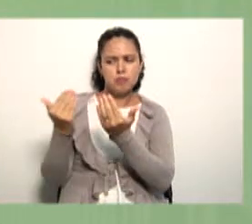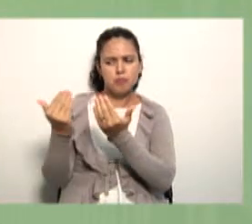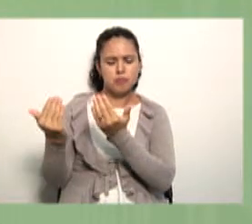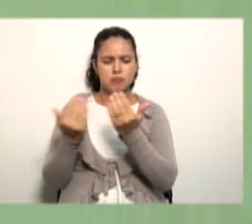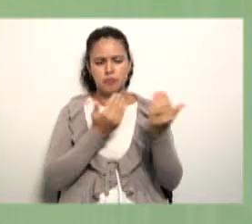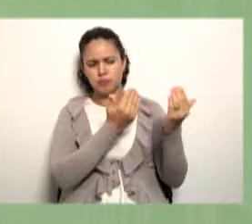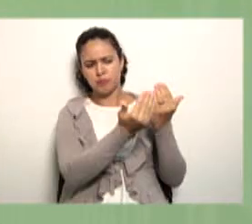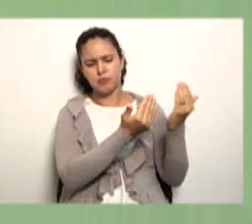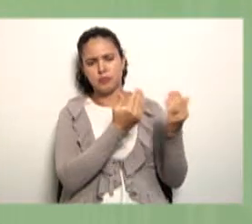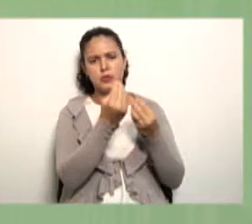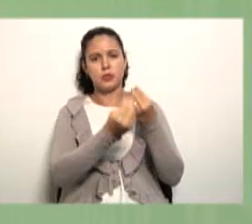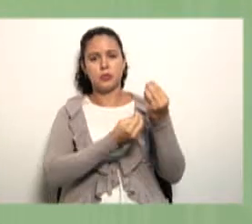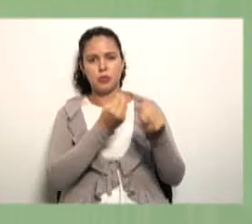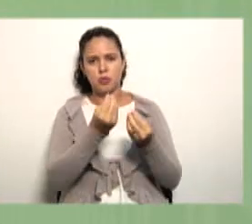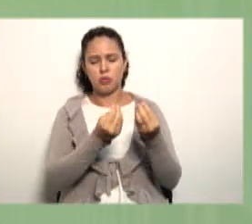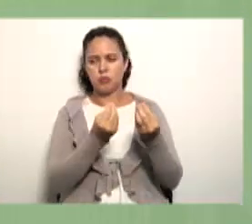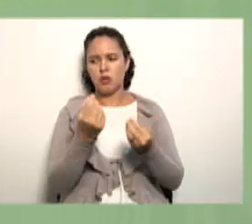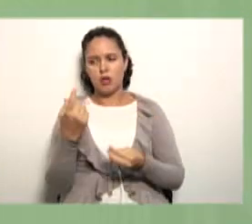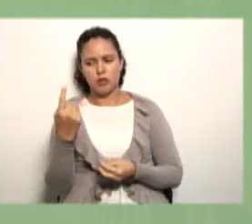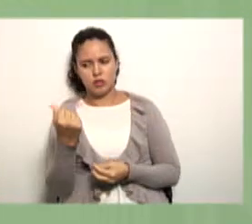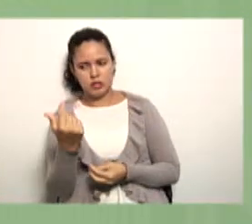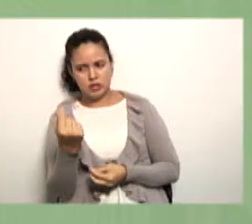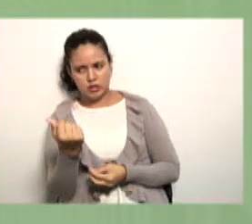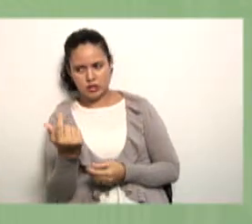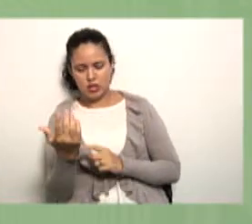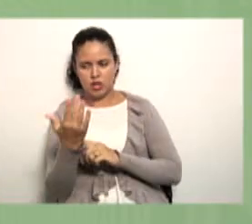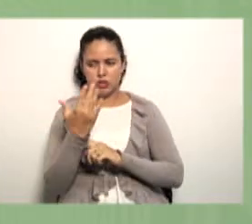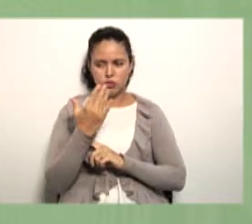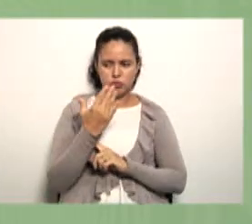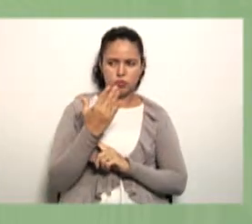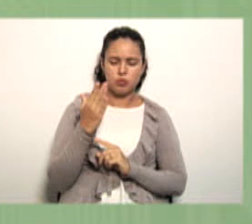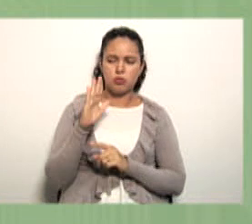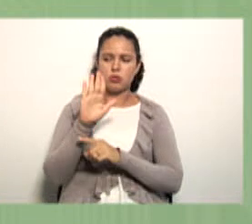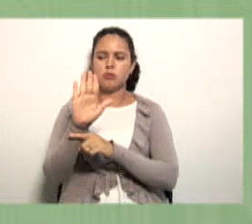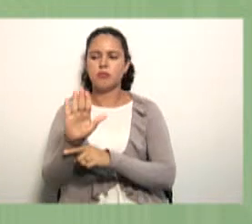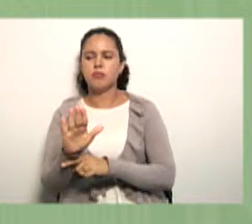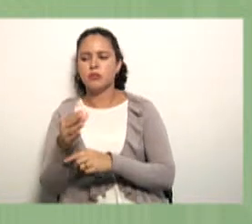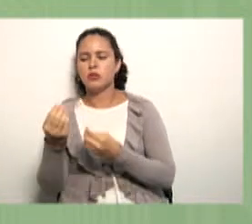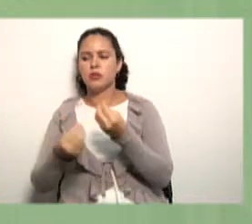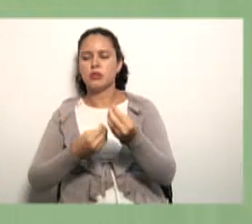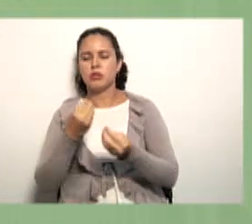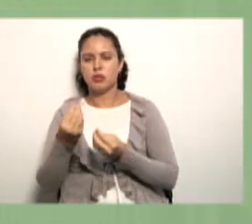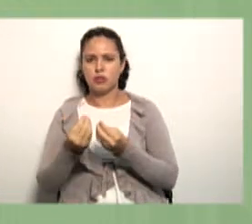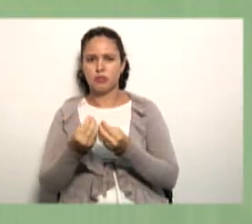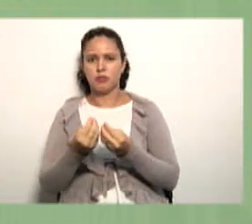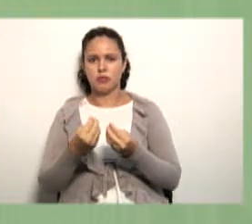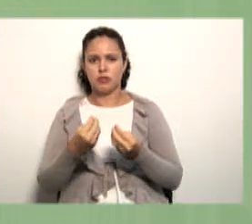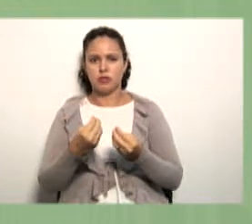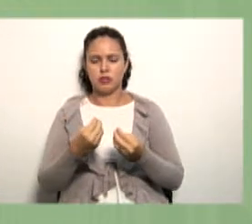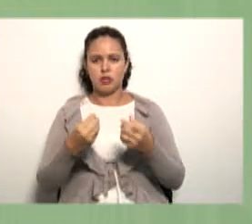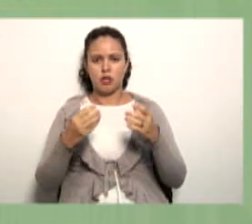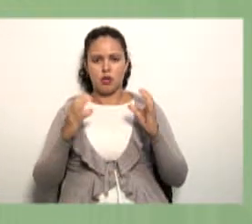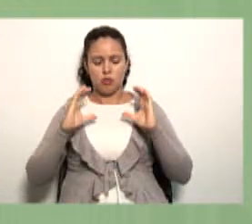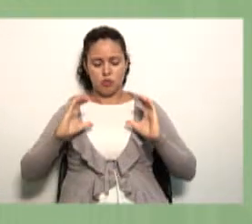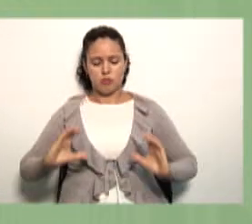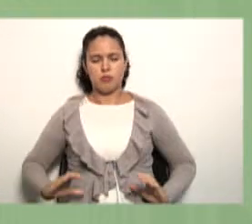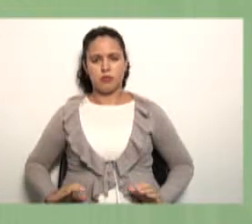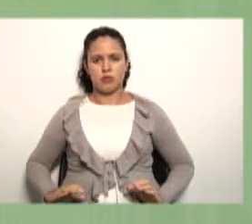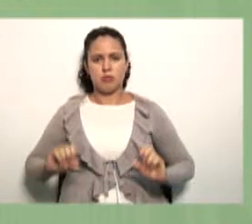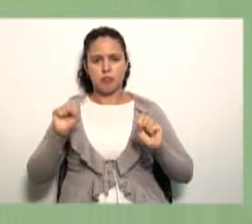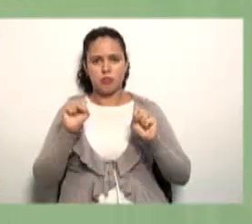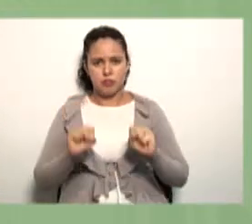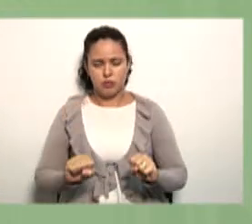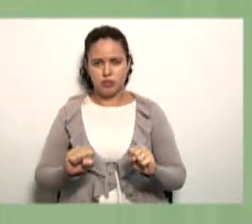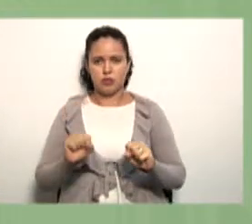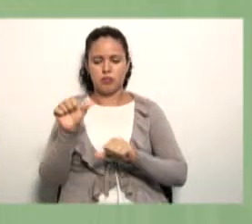custos e benefícios, seu comportamento pode mudar quando os custos ou benefícios mudam.